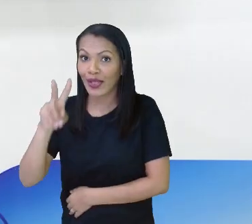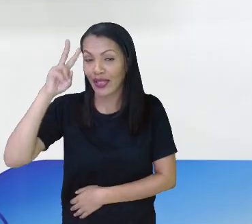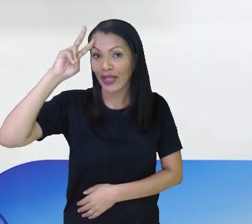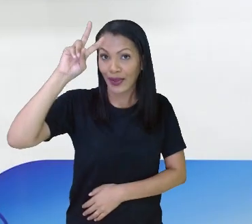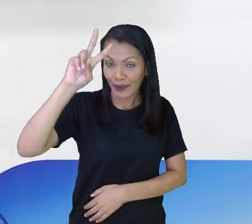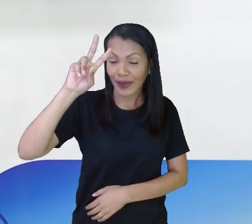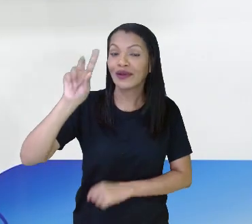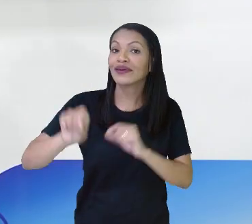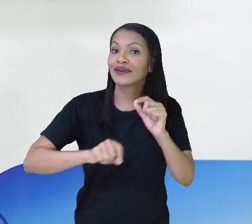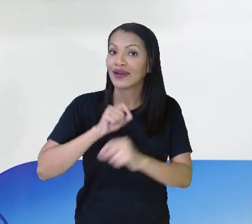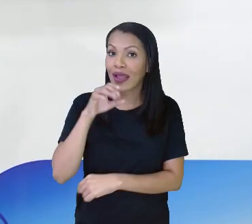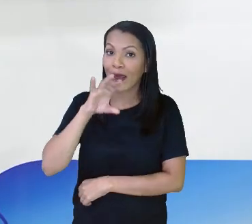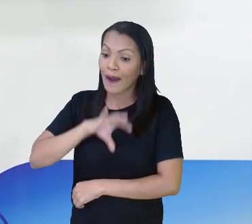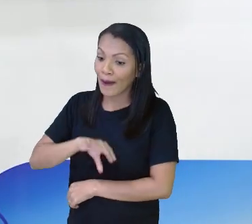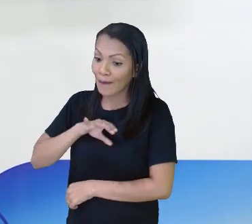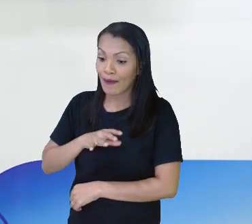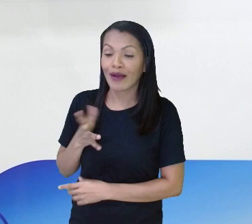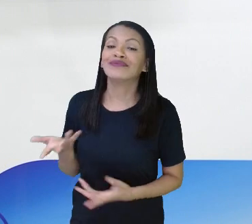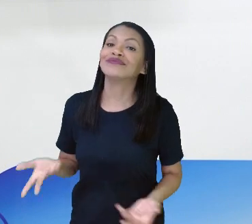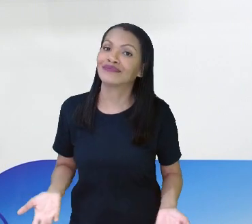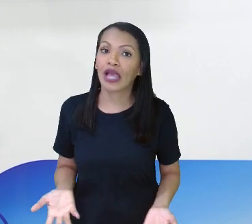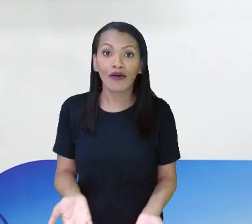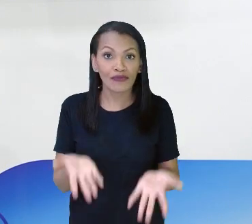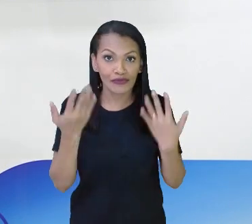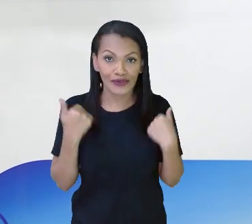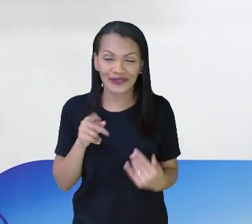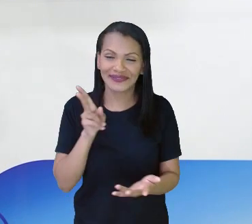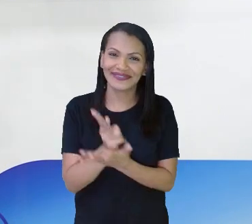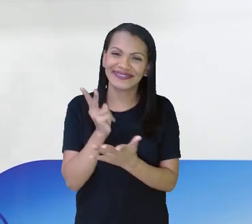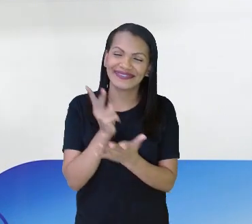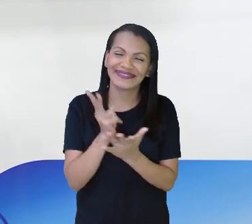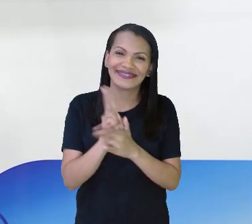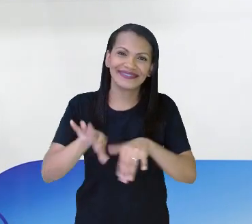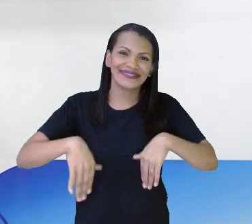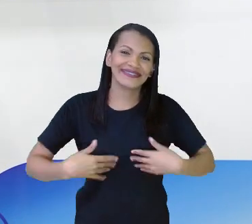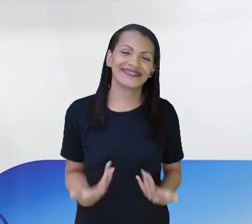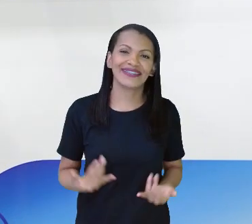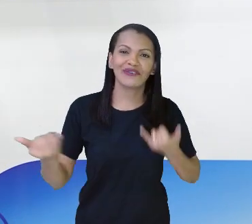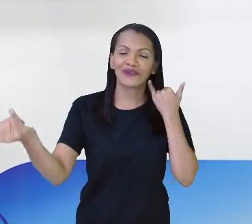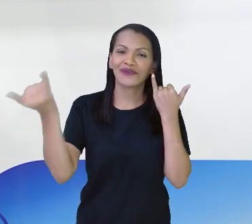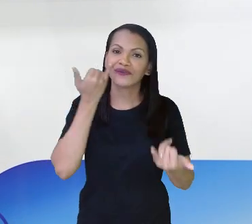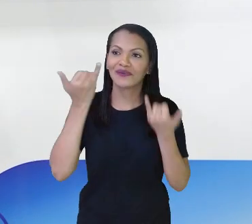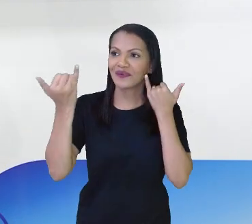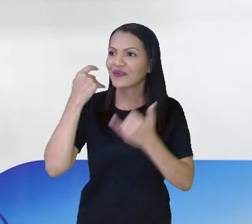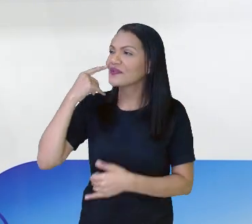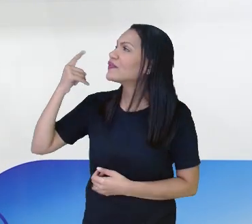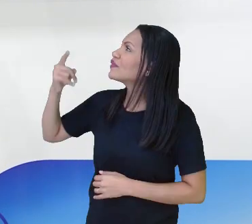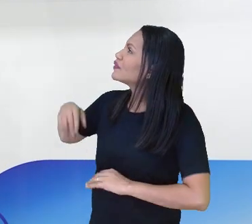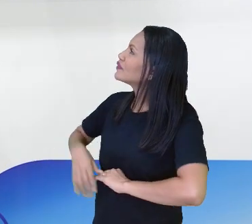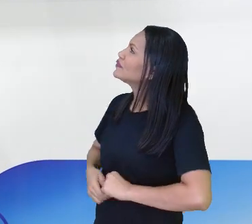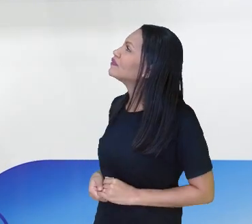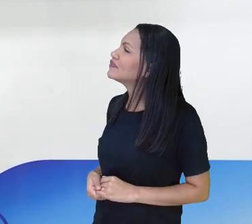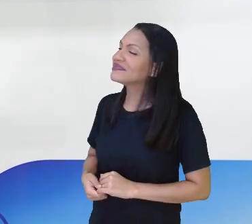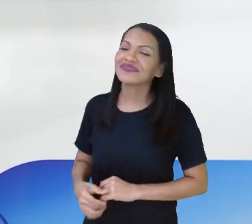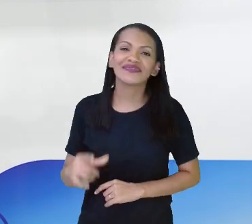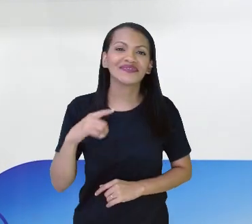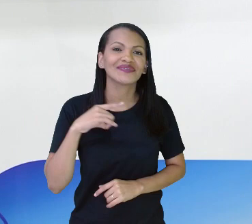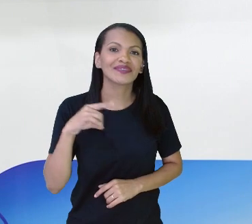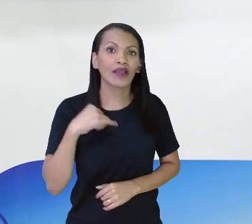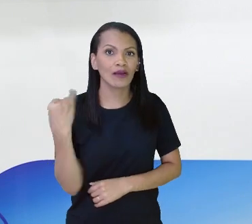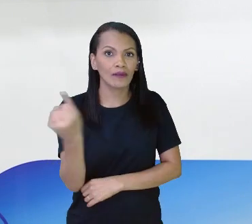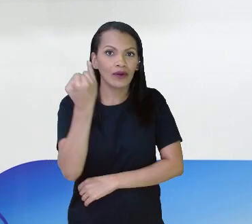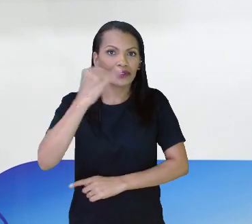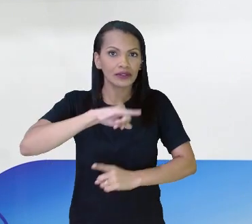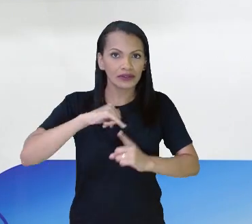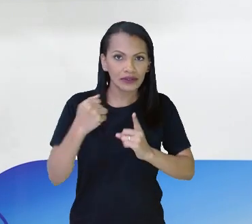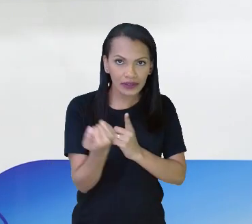de português, tá? Sem nenhuma pressão, mas vamos continuar. Então, essa notícia aí, ela tem uma função social? Claro que